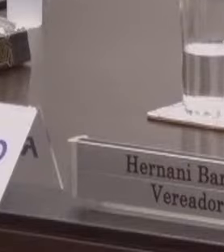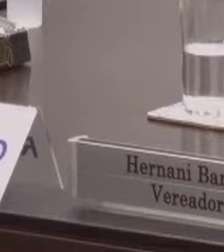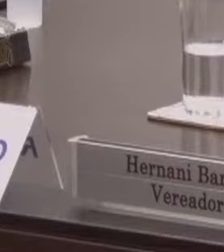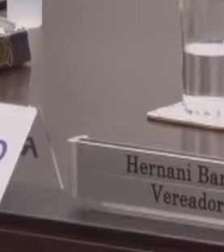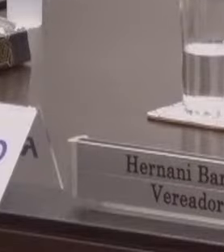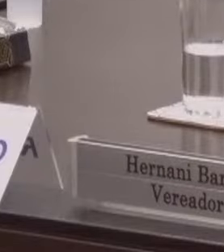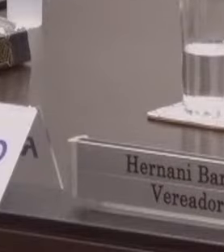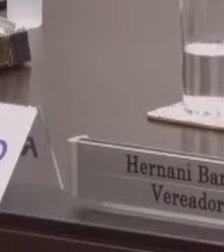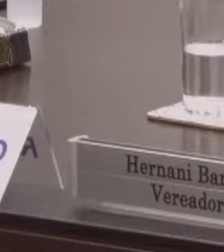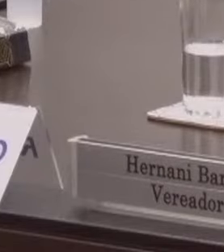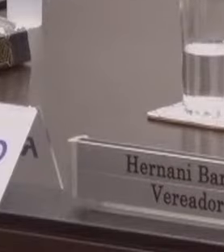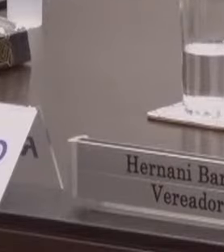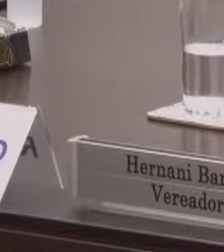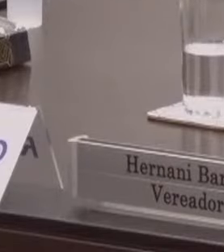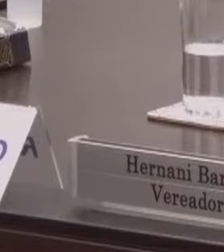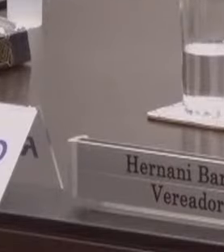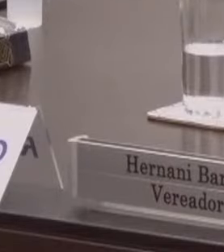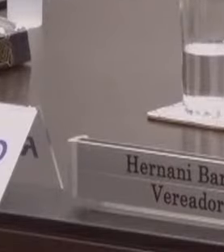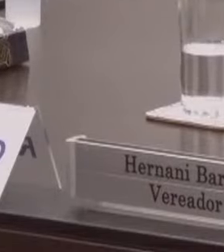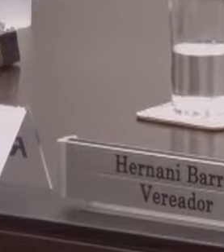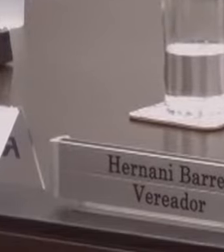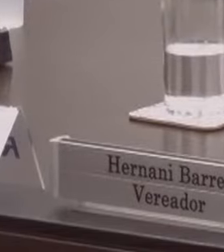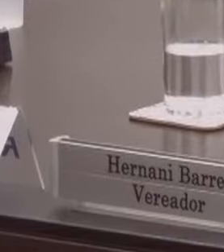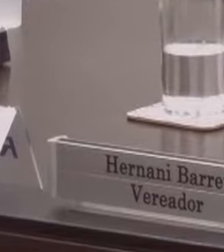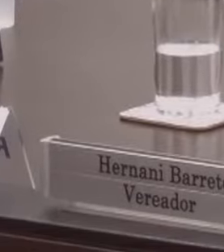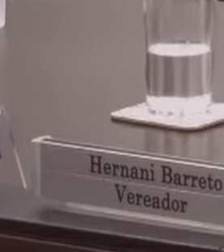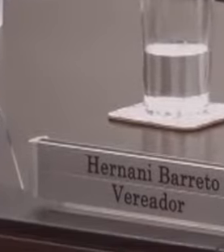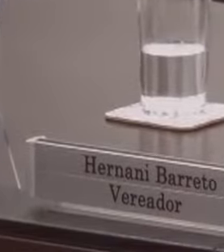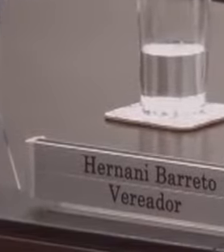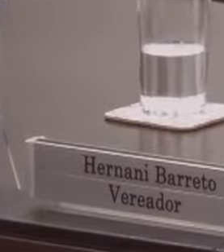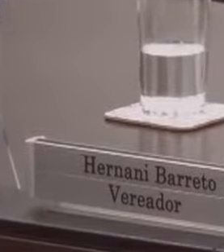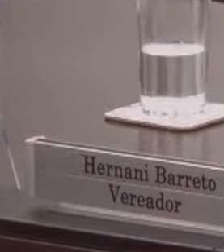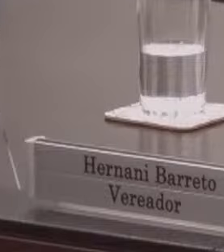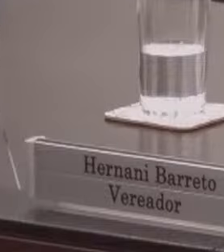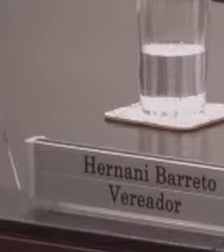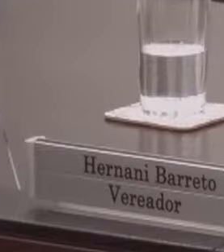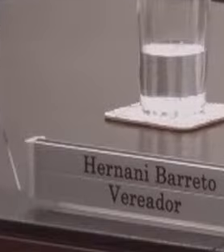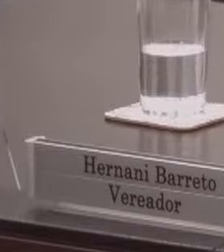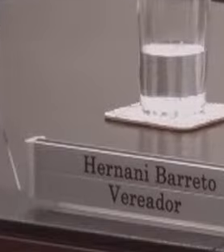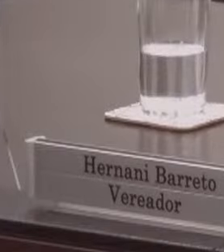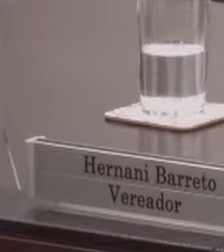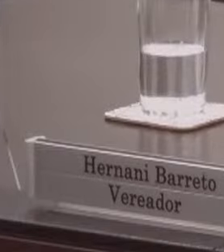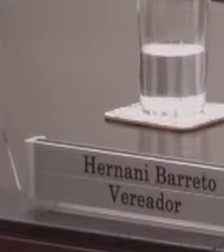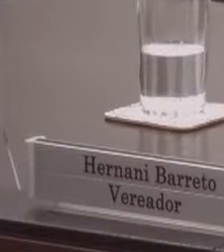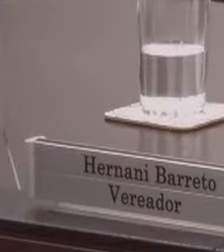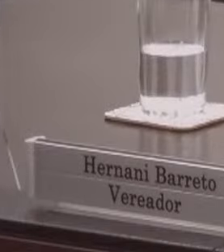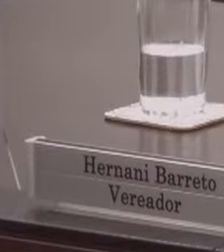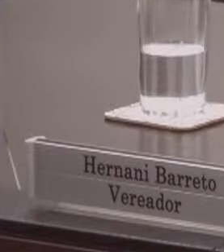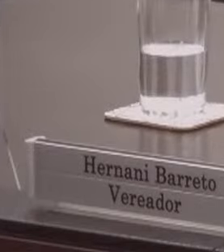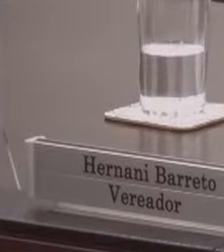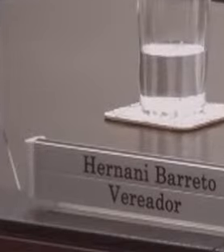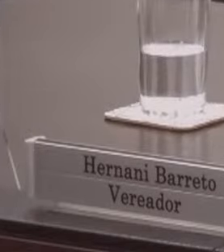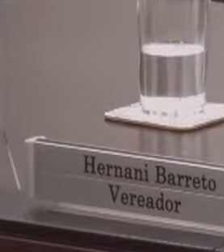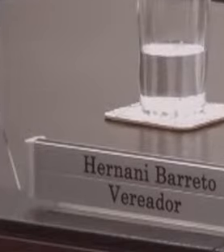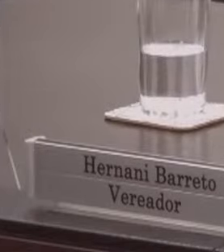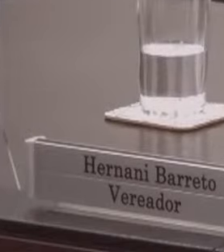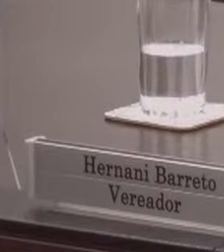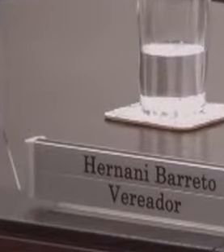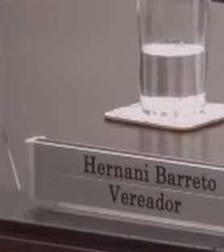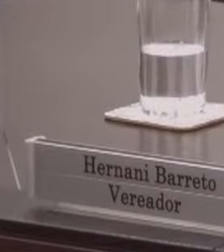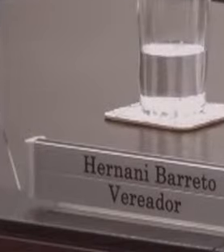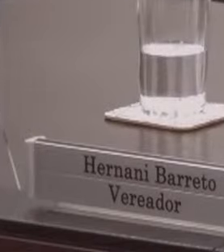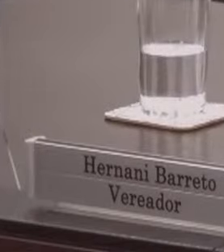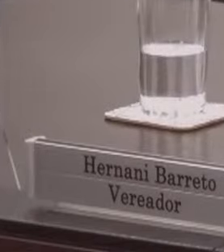relatora, como eu li, impondo uma multa, impedindo os repasses que a entidade